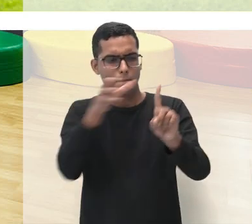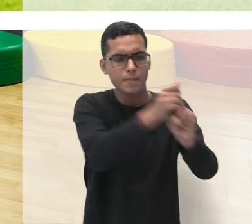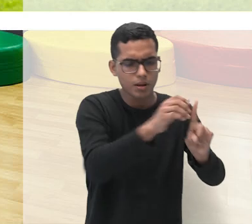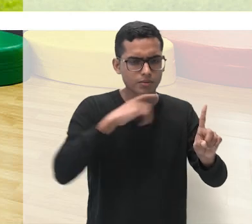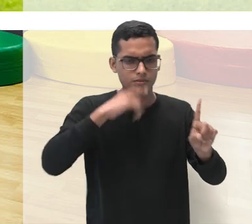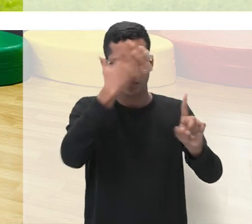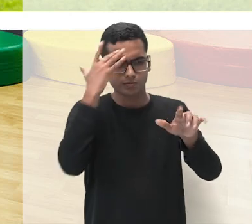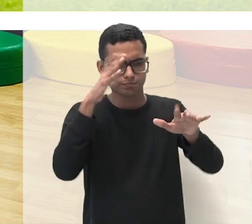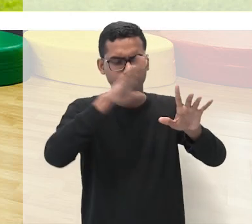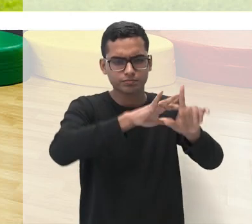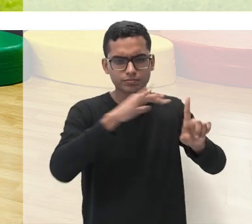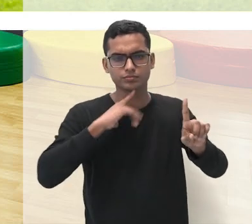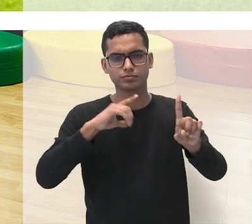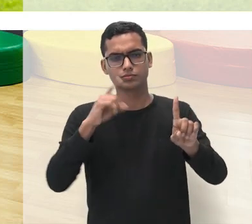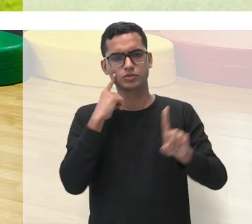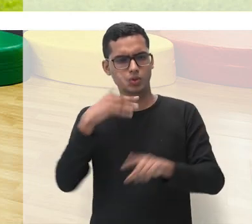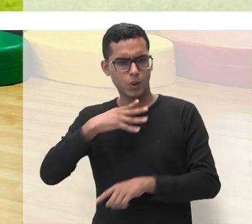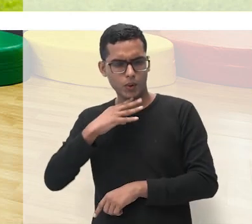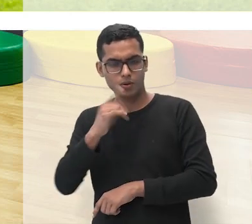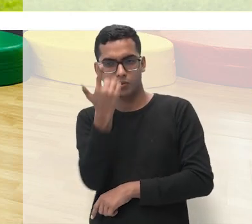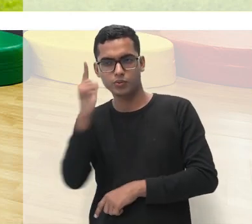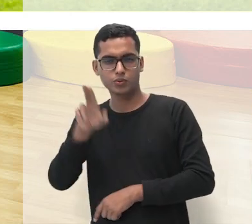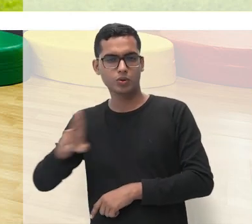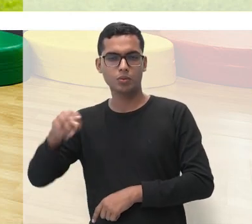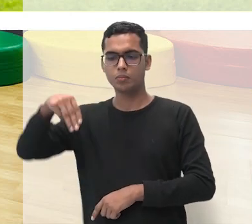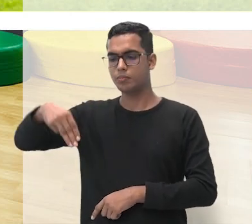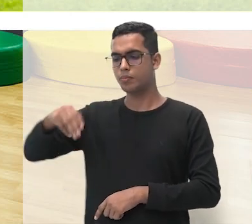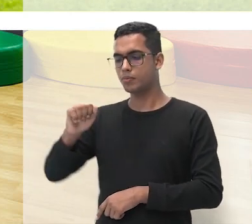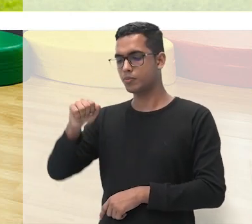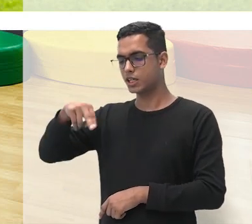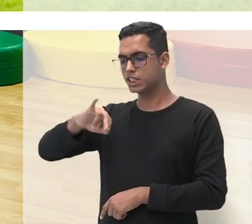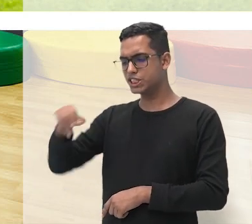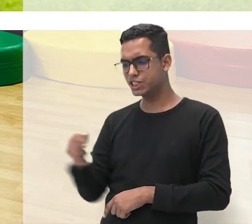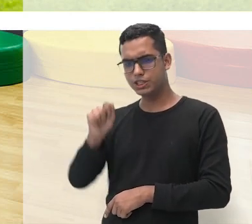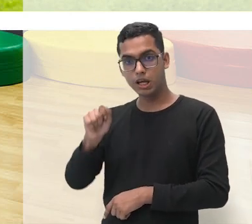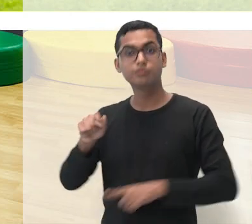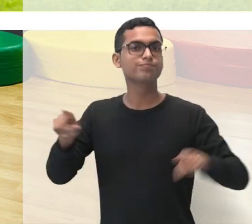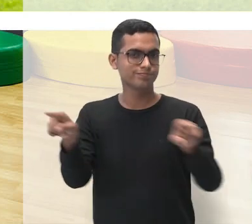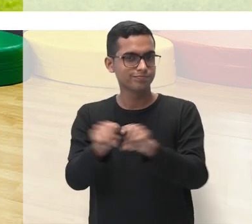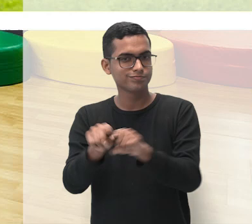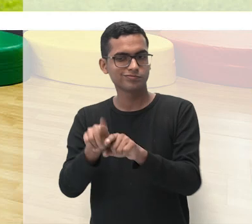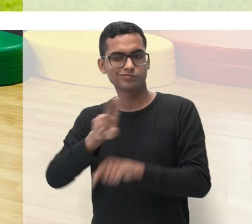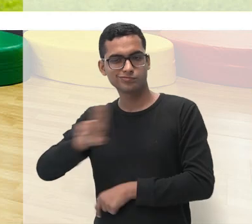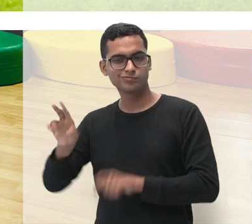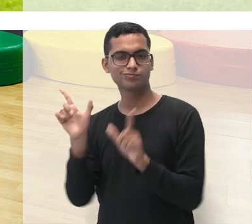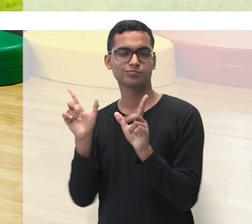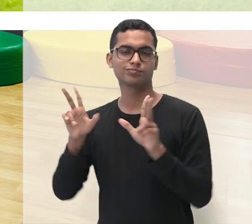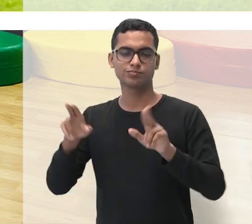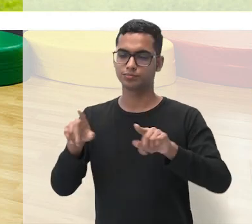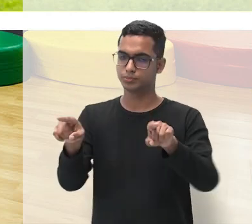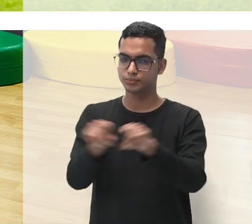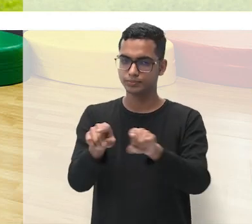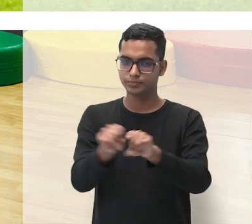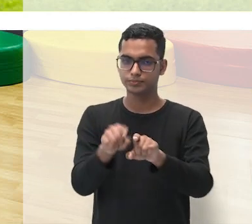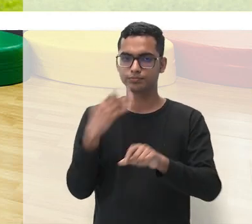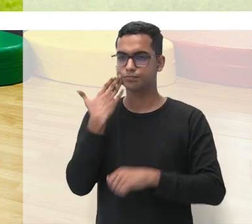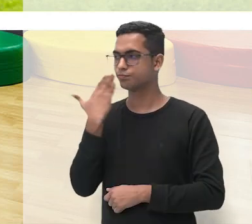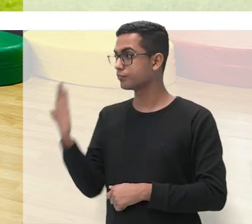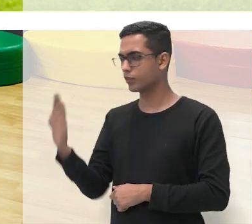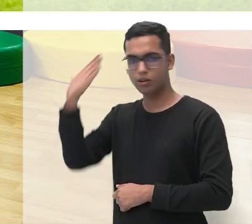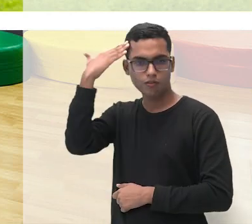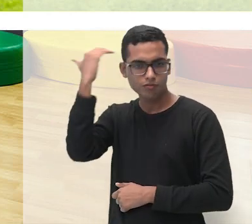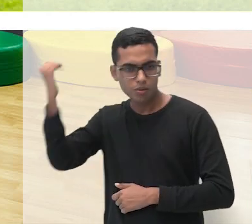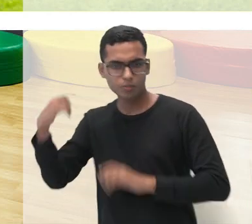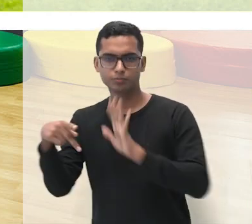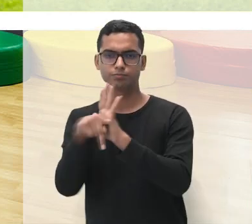por manja. Se você falou manja, é isso aí. Nós temos aqui um jogo super conhecido em todas as regiões